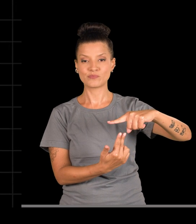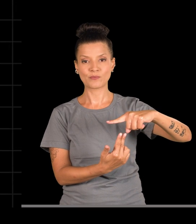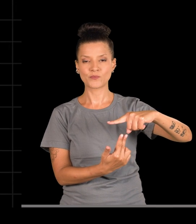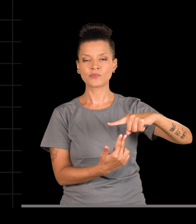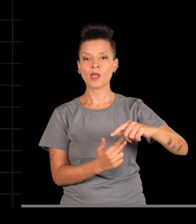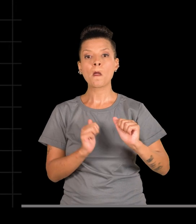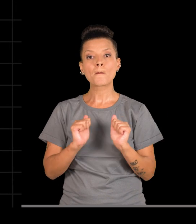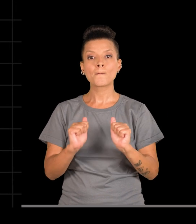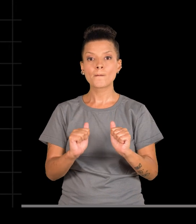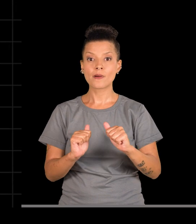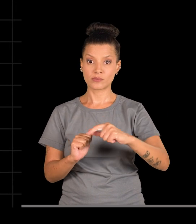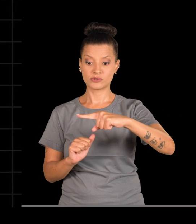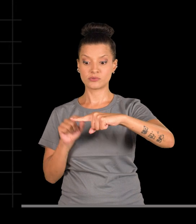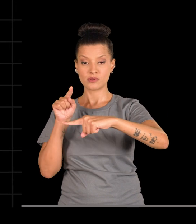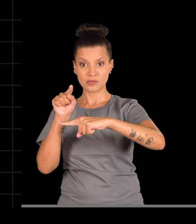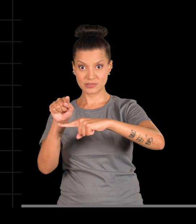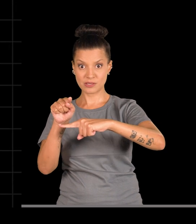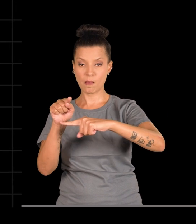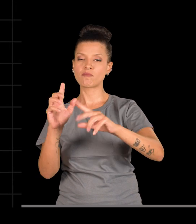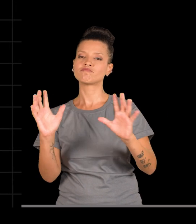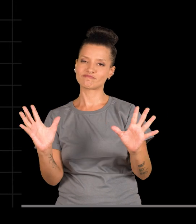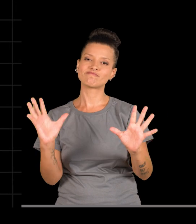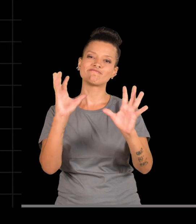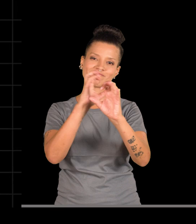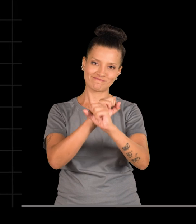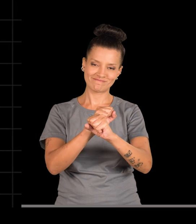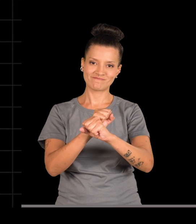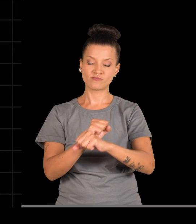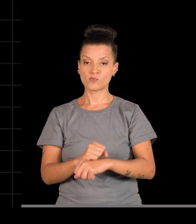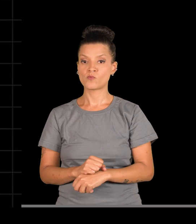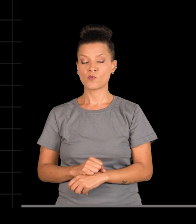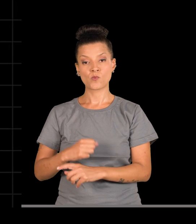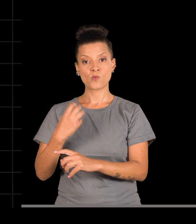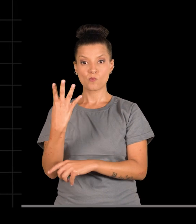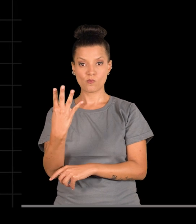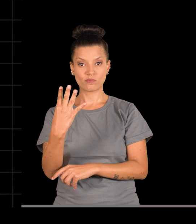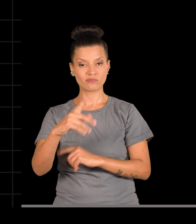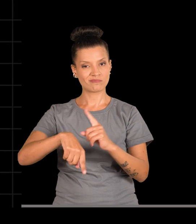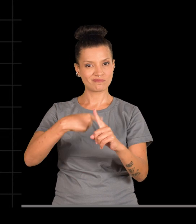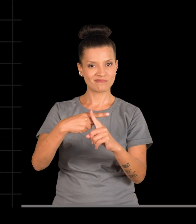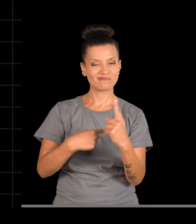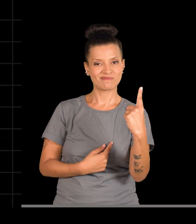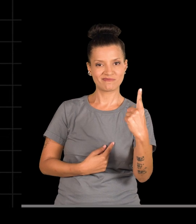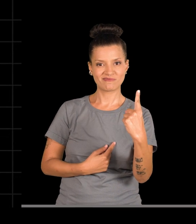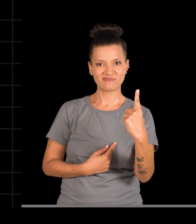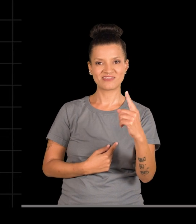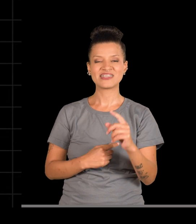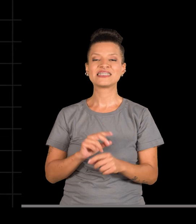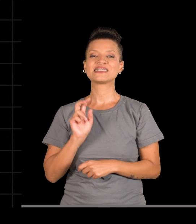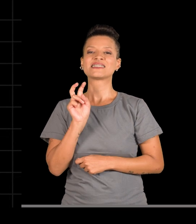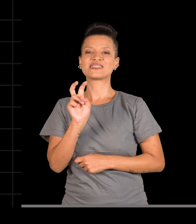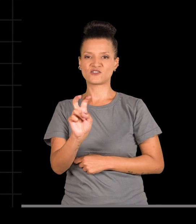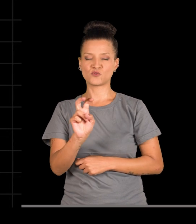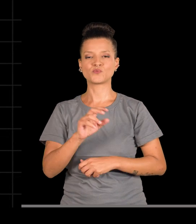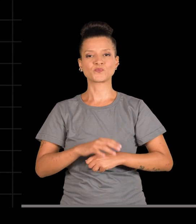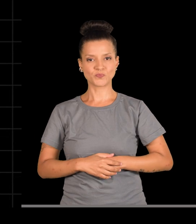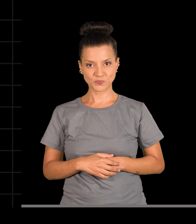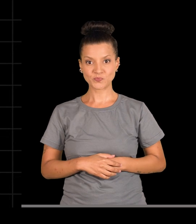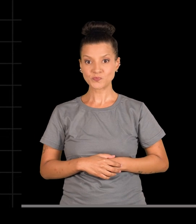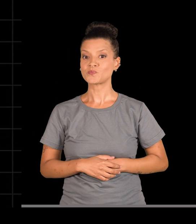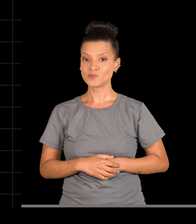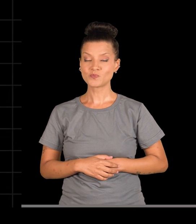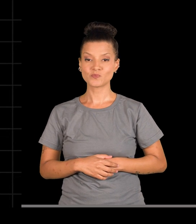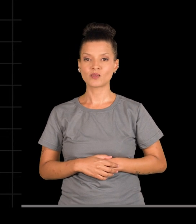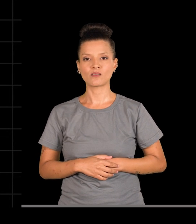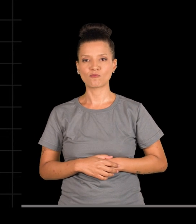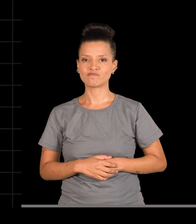repetir esse denominador e fazer a conta aqui em cima. Olha só, 4 mais 1 dá 5. Então, 4/4 e